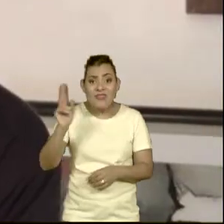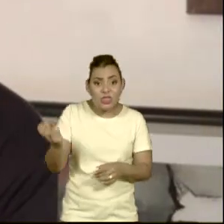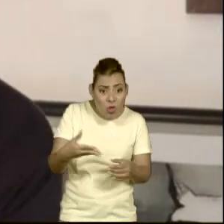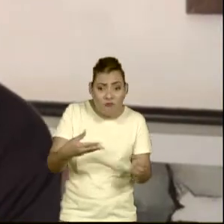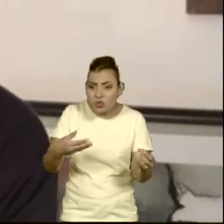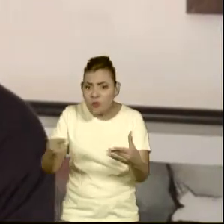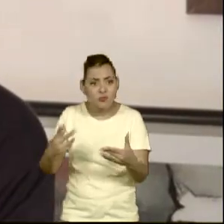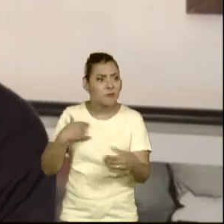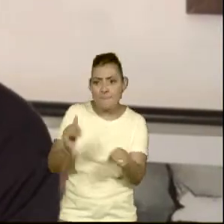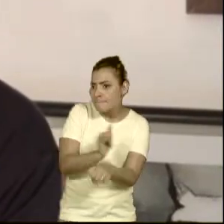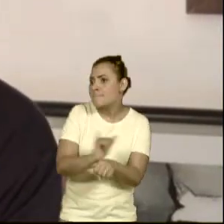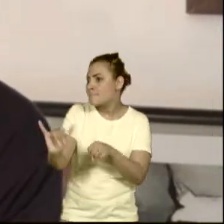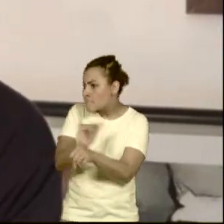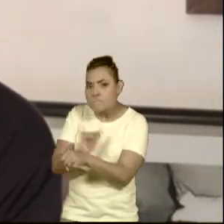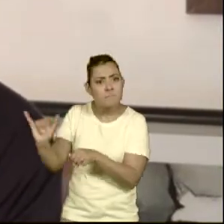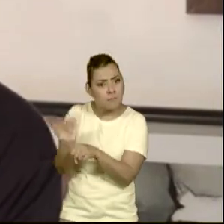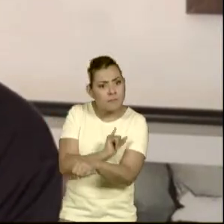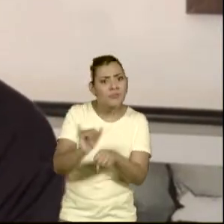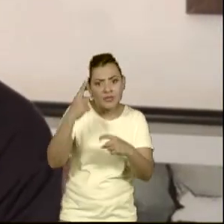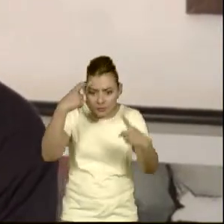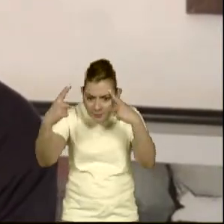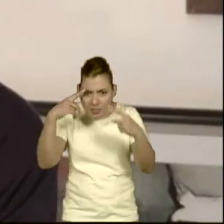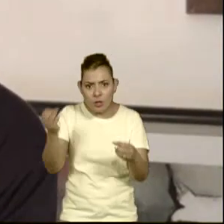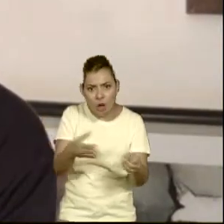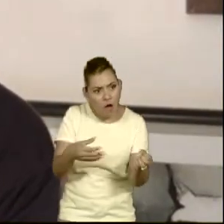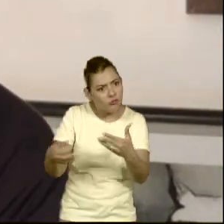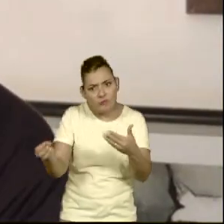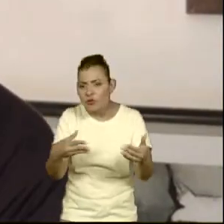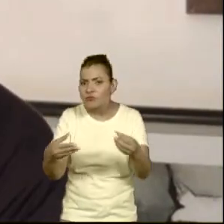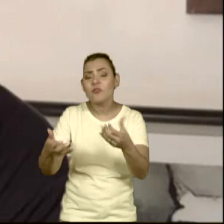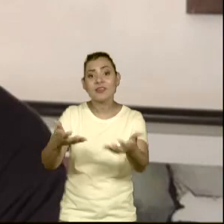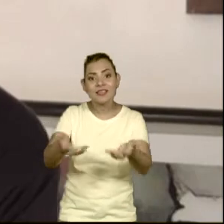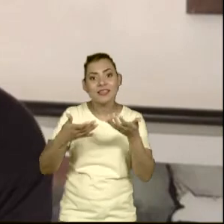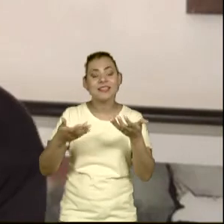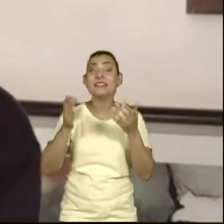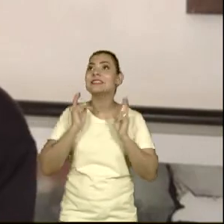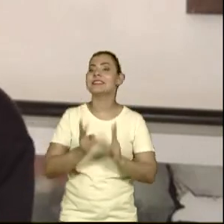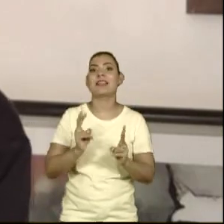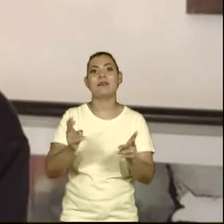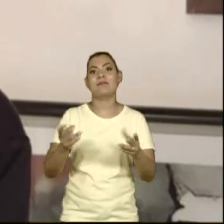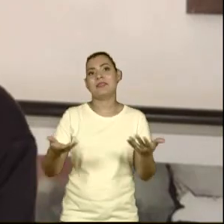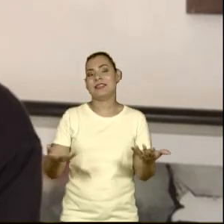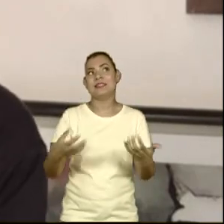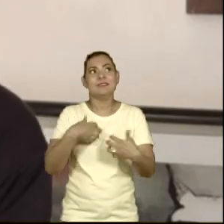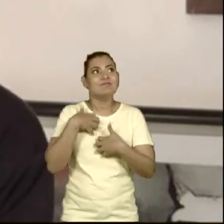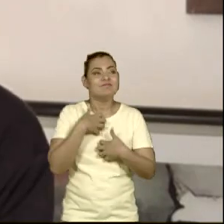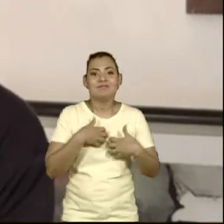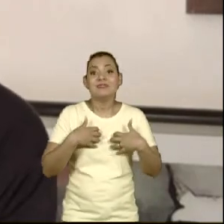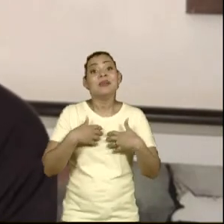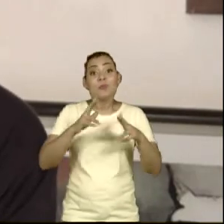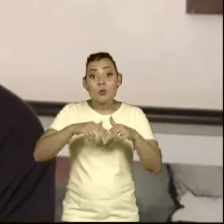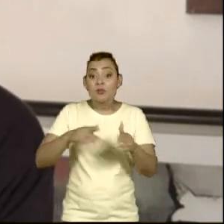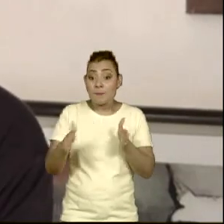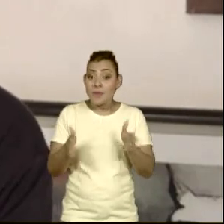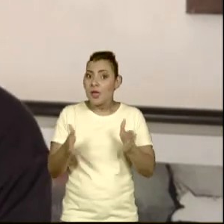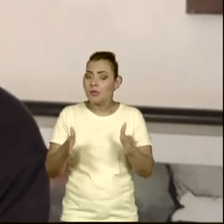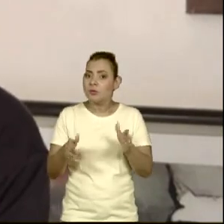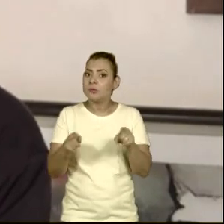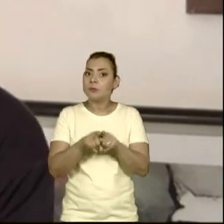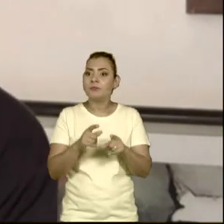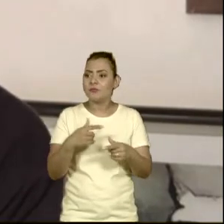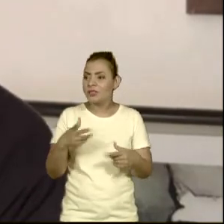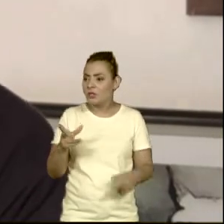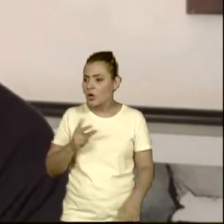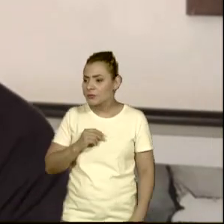nova, a gente buscava elementos novos, buscava de alguma maneira se atualizar, a gente em determinado momento falou assim,